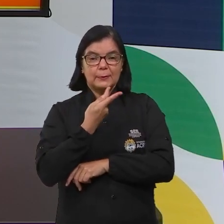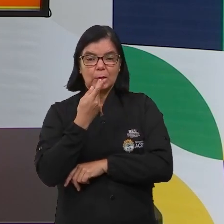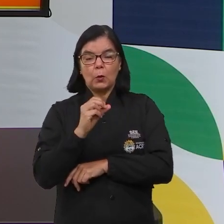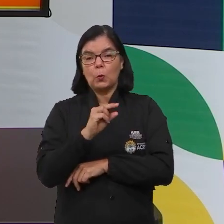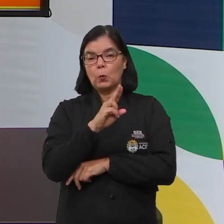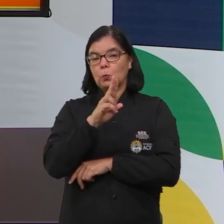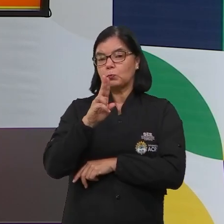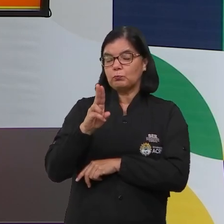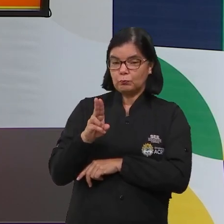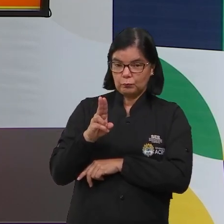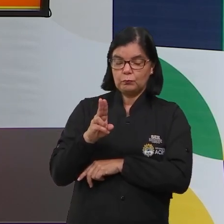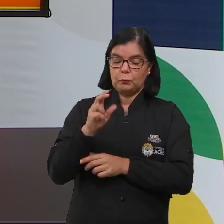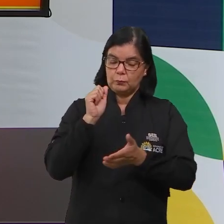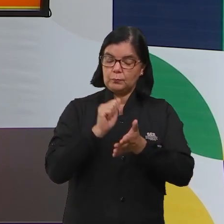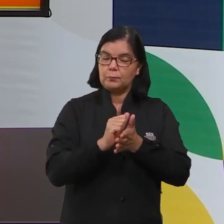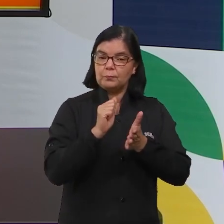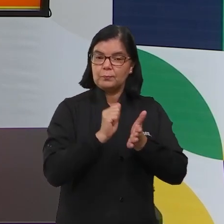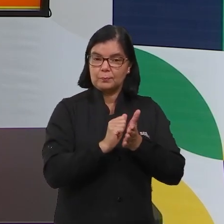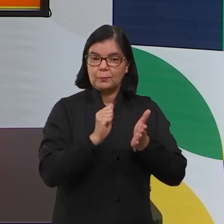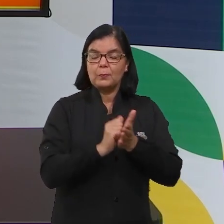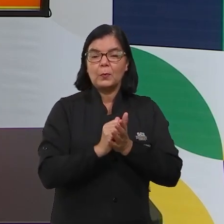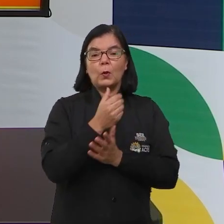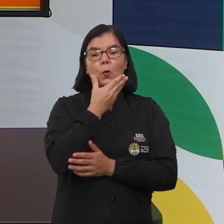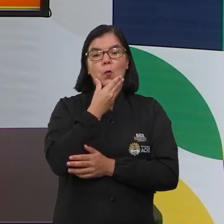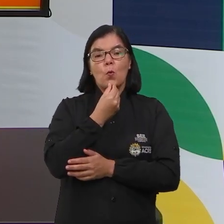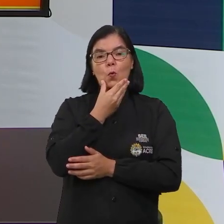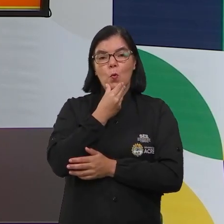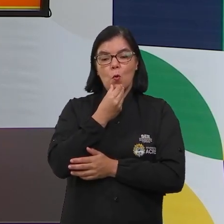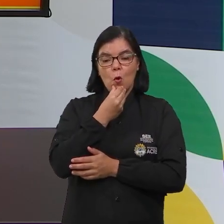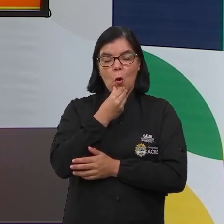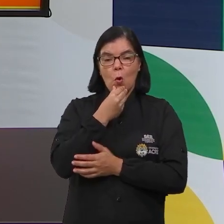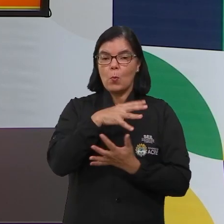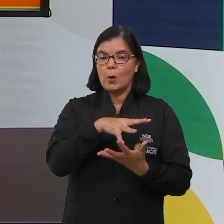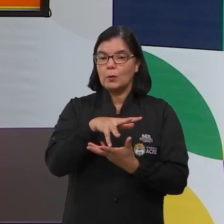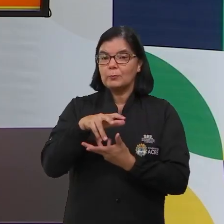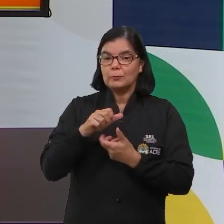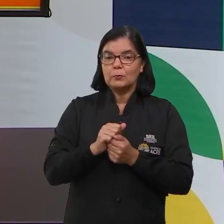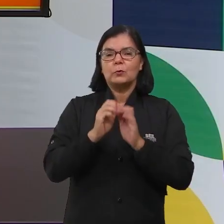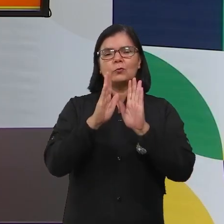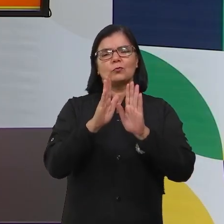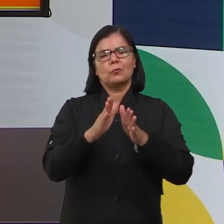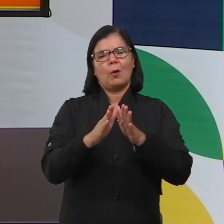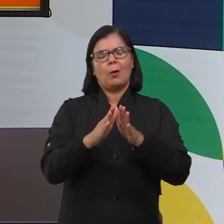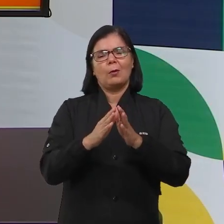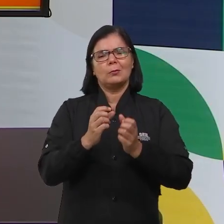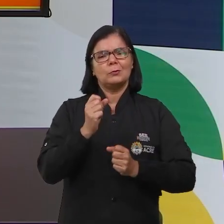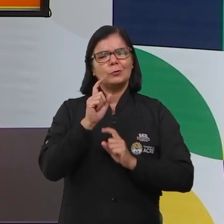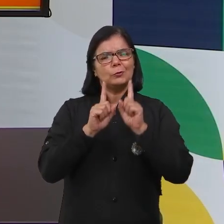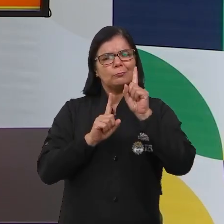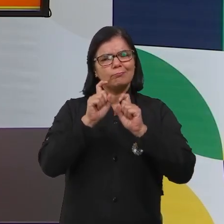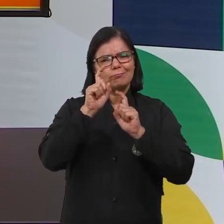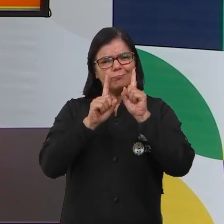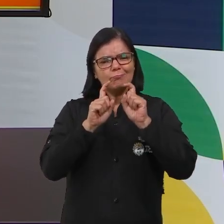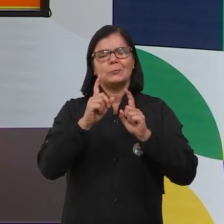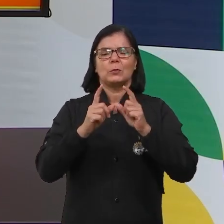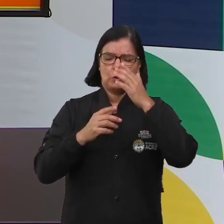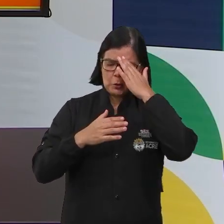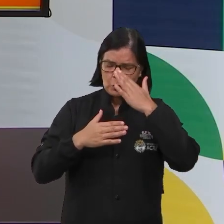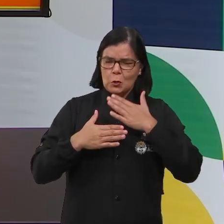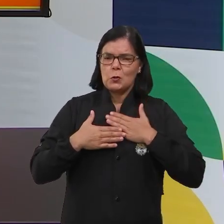ou uma linguagem escrita, o homem, a humanidade, ela já se expressava corporalmente, já